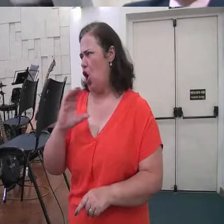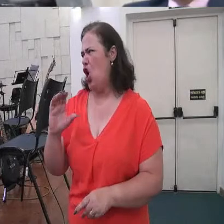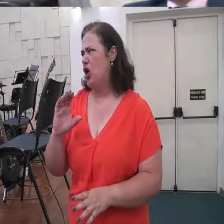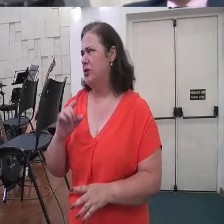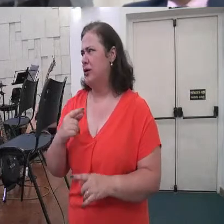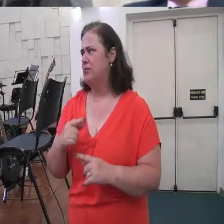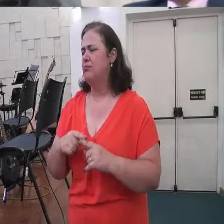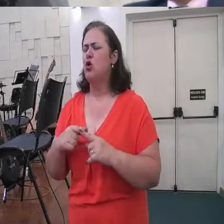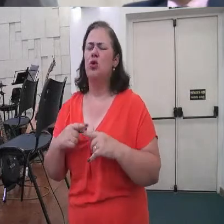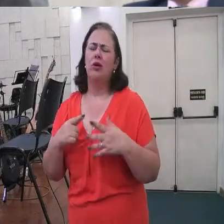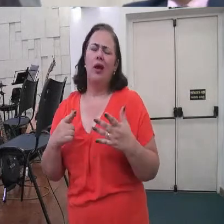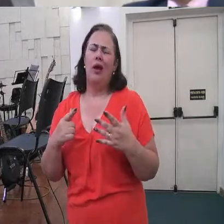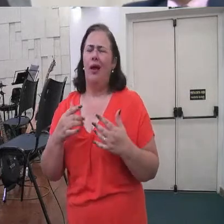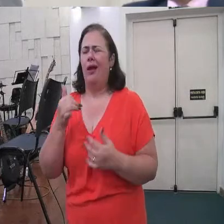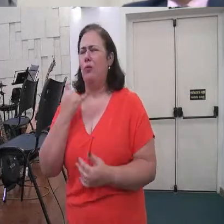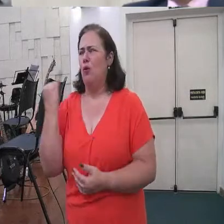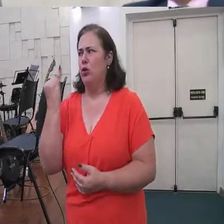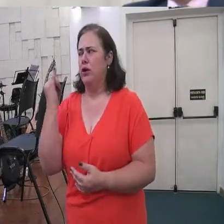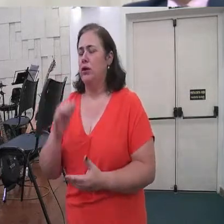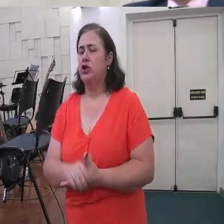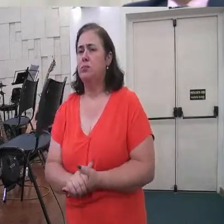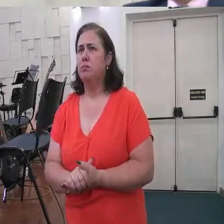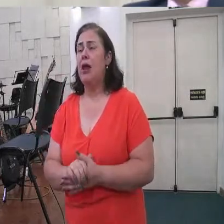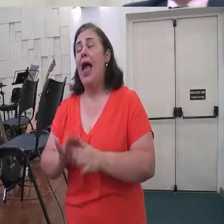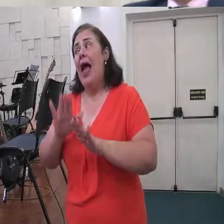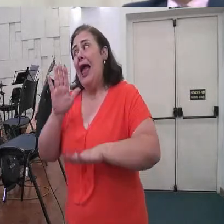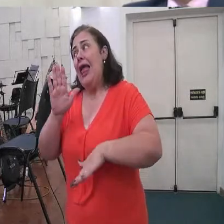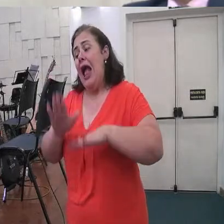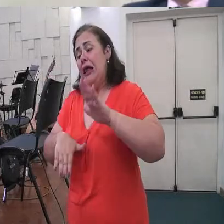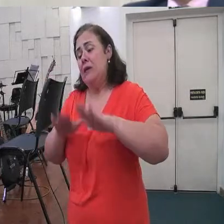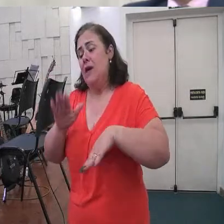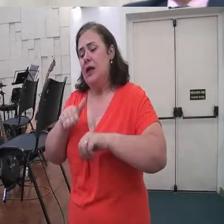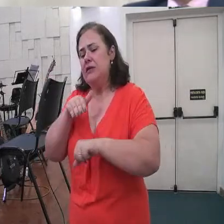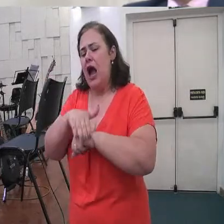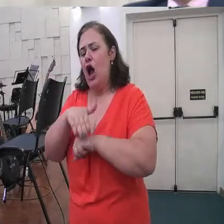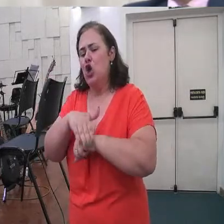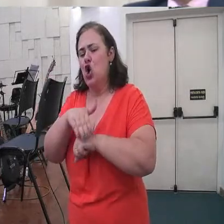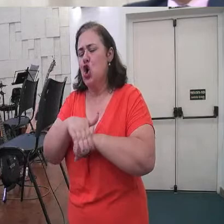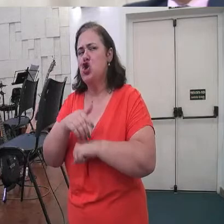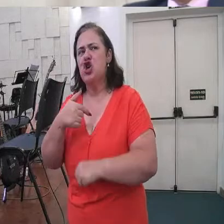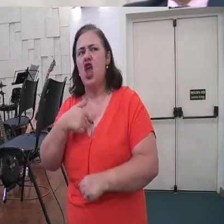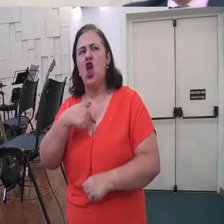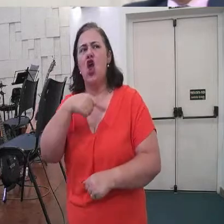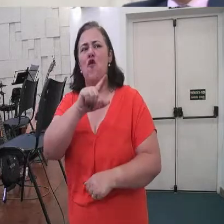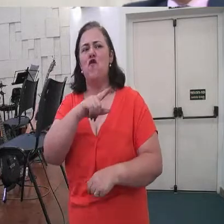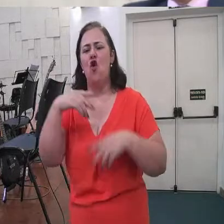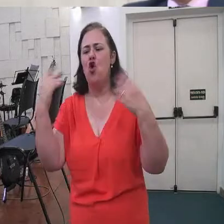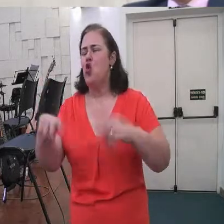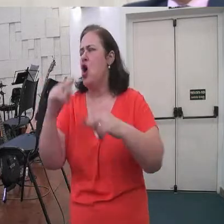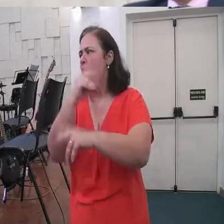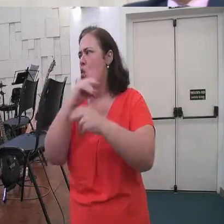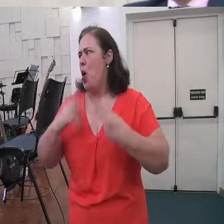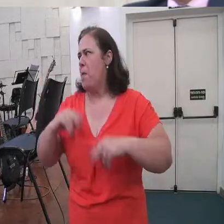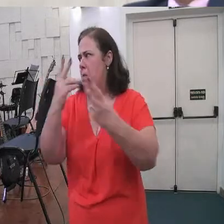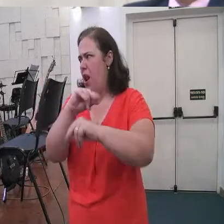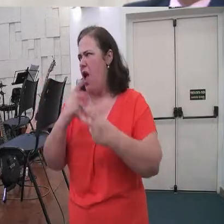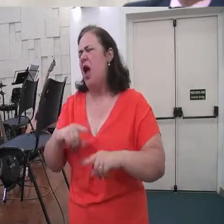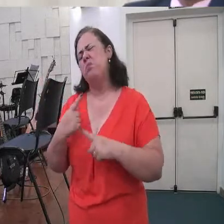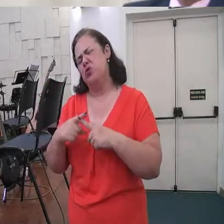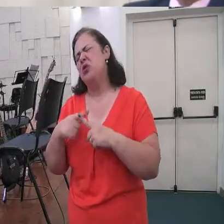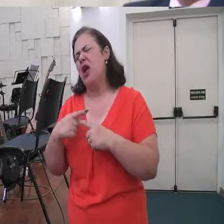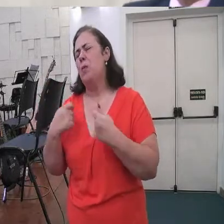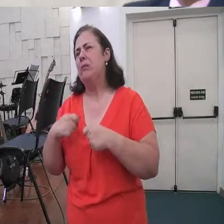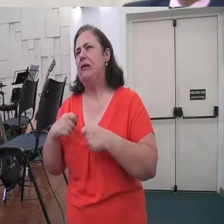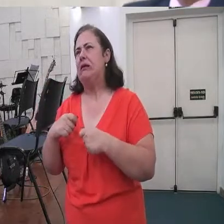fé eclética. Aberta para tudo e para todos. Podem vir, eu sou aberto, eu sou receptivo.